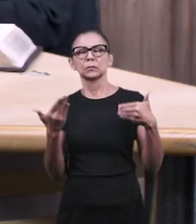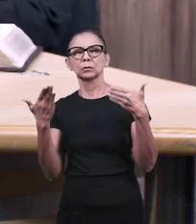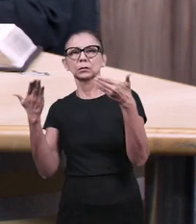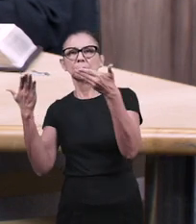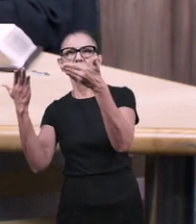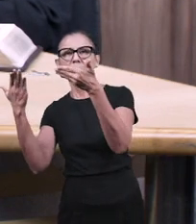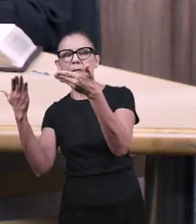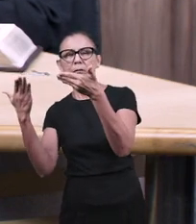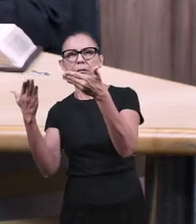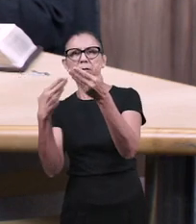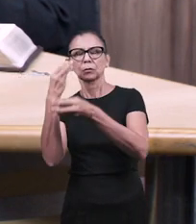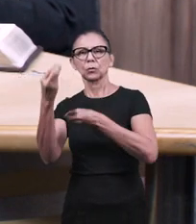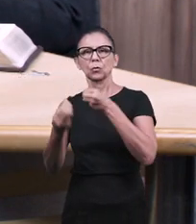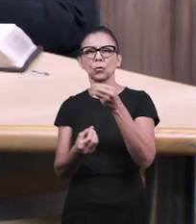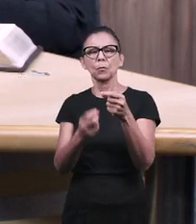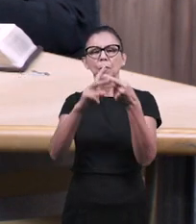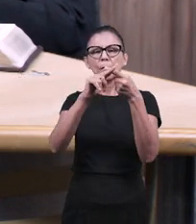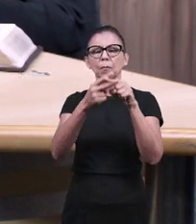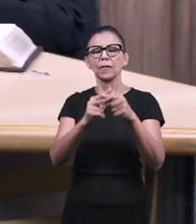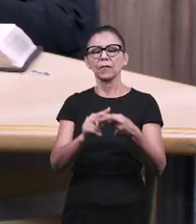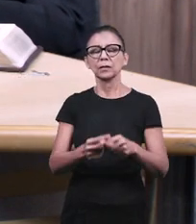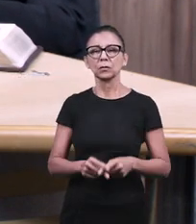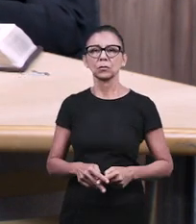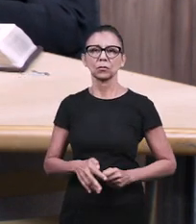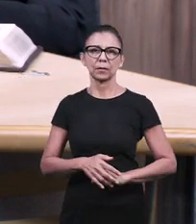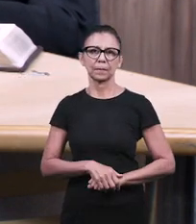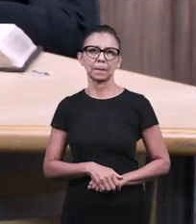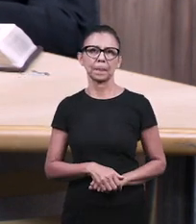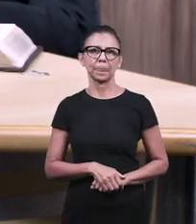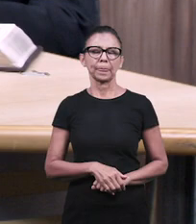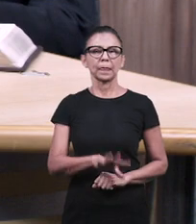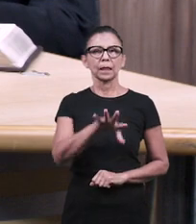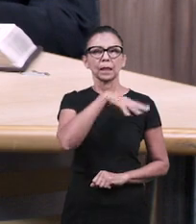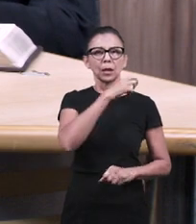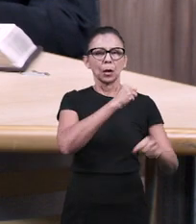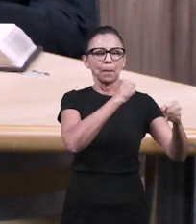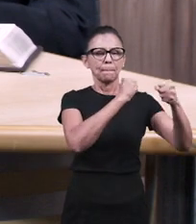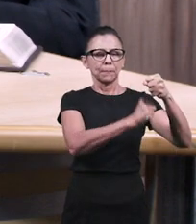chegam. Olha a tentativa também. Sacrifica